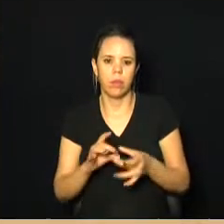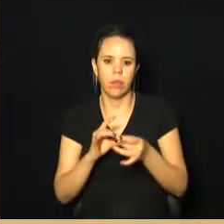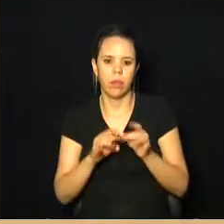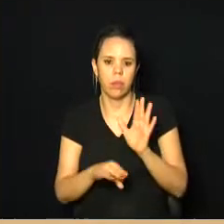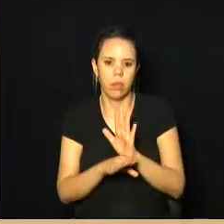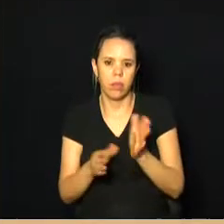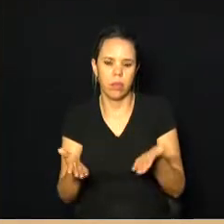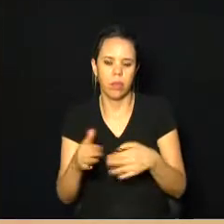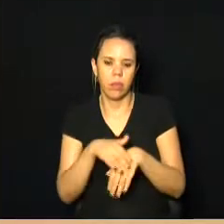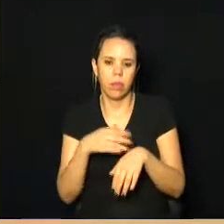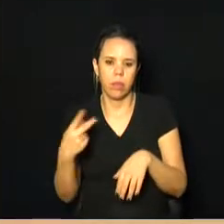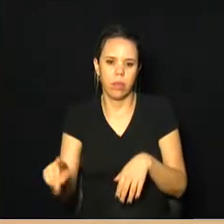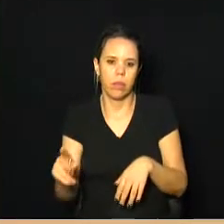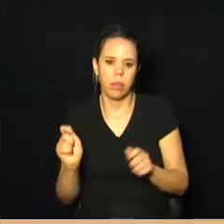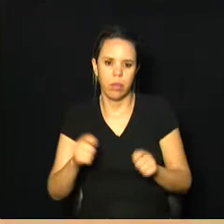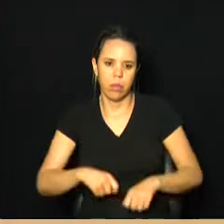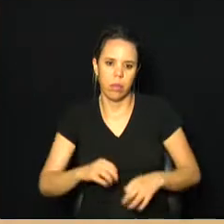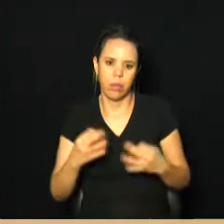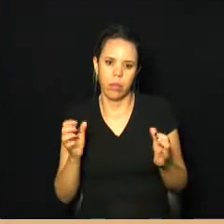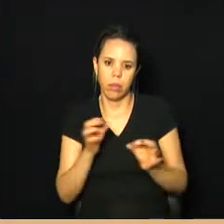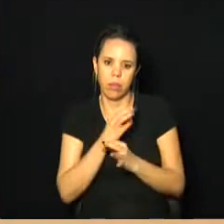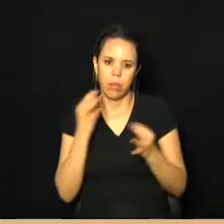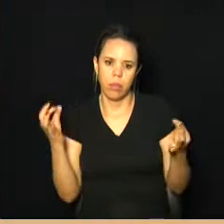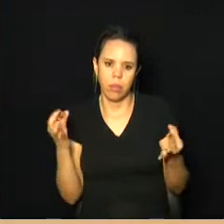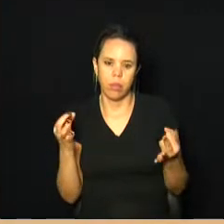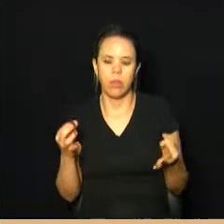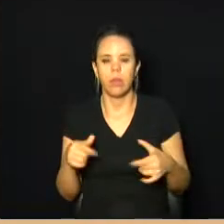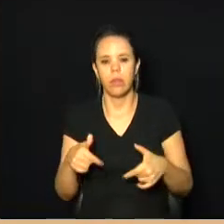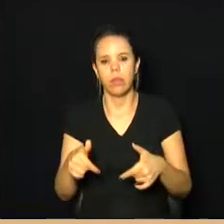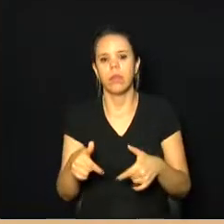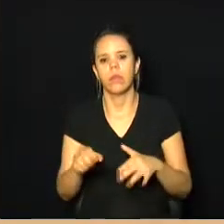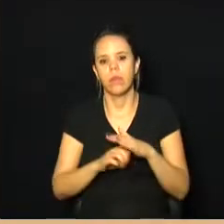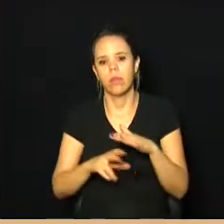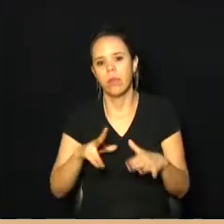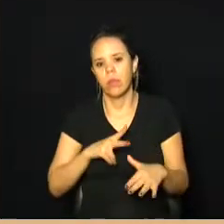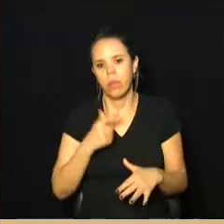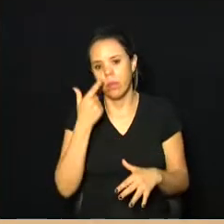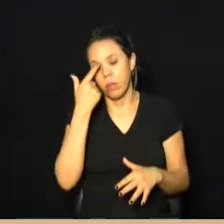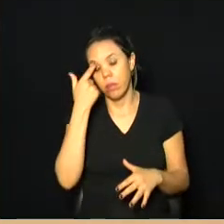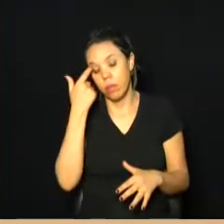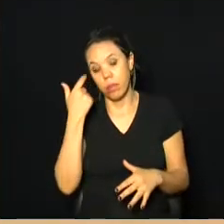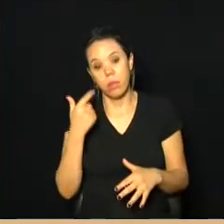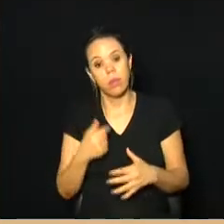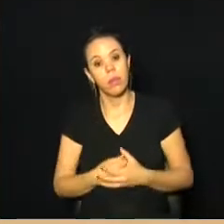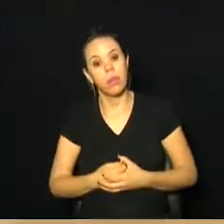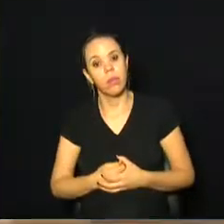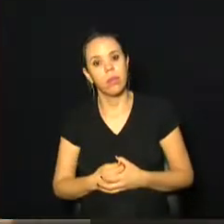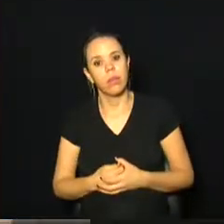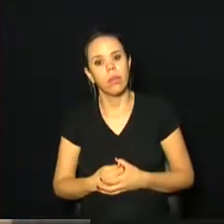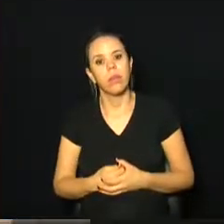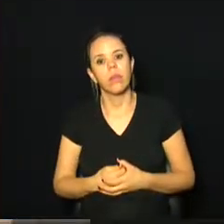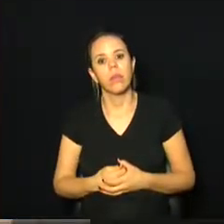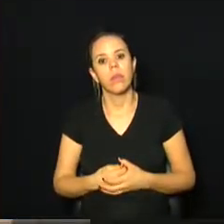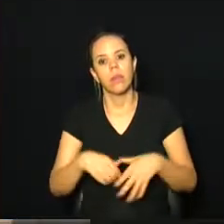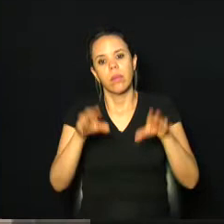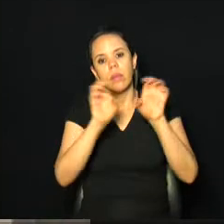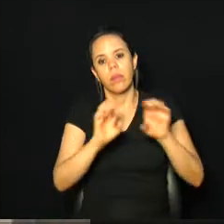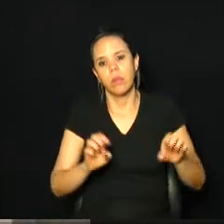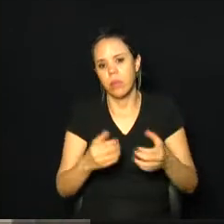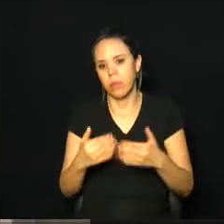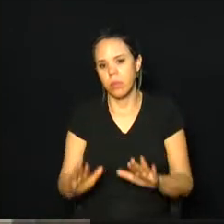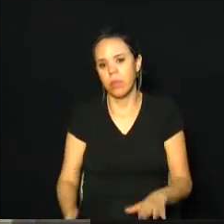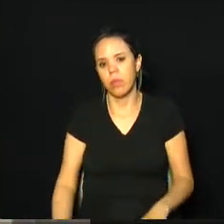você conversa com eles, se der certo, ótimo, você vai pela iniciativa privada, a parte estrutural está